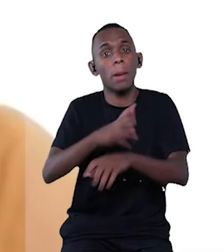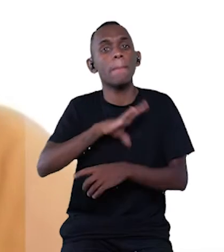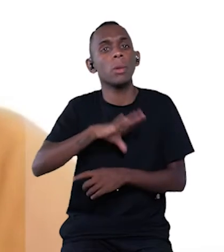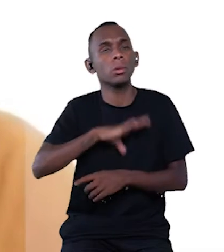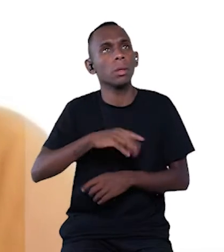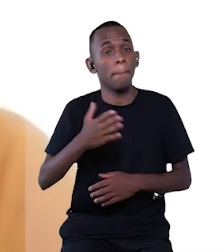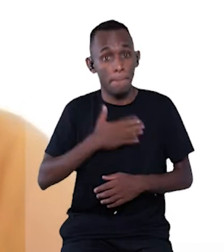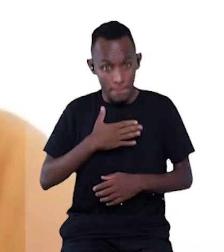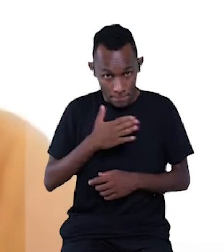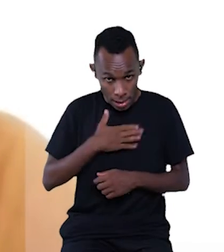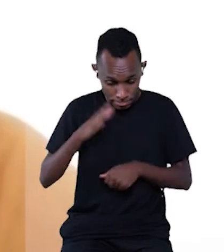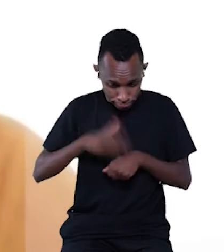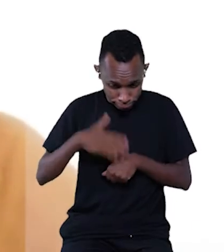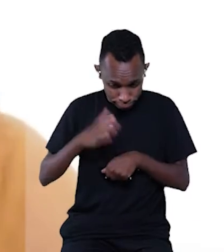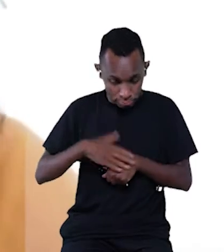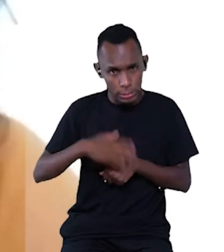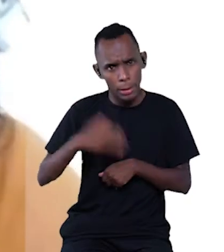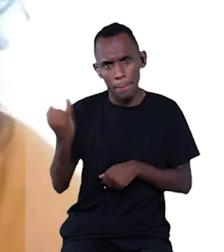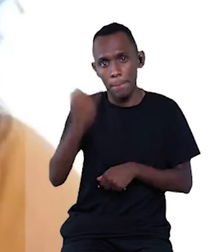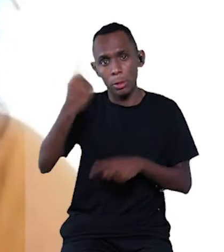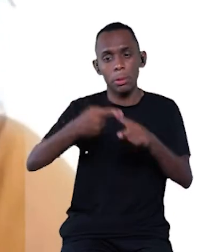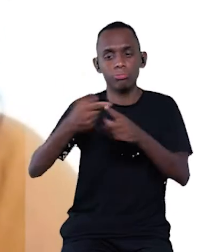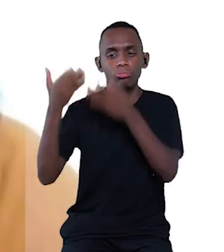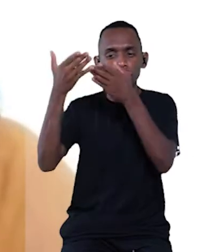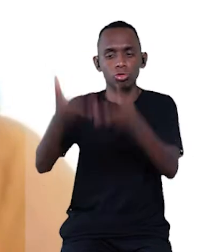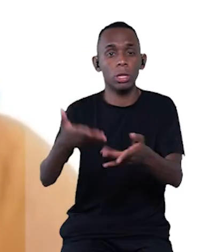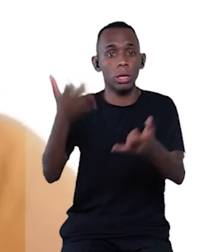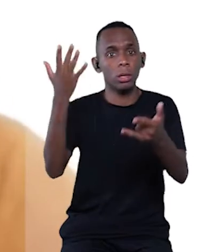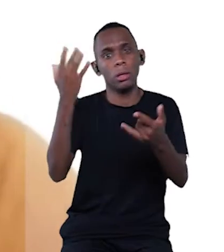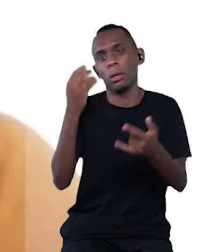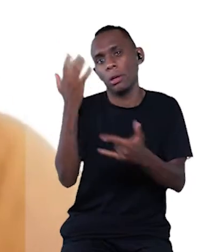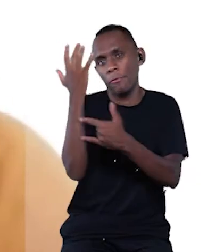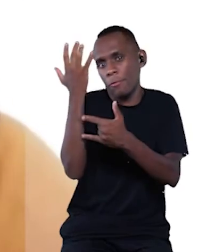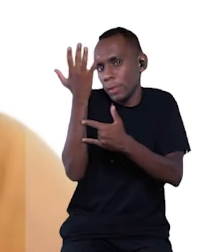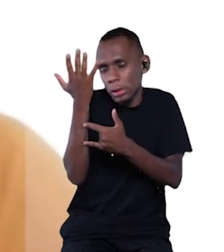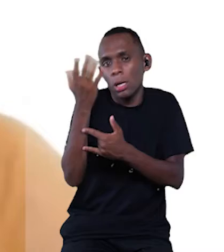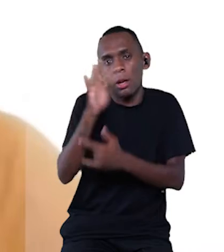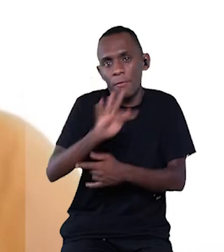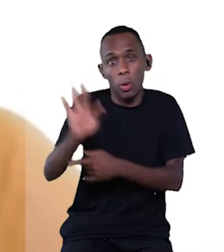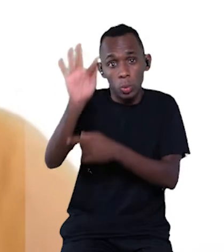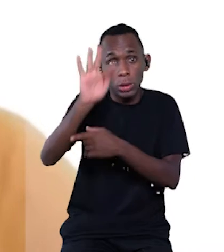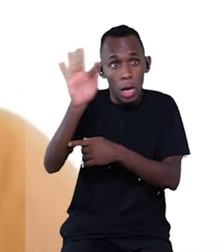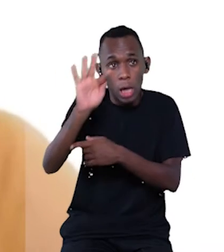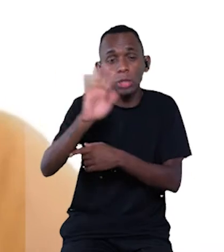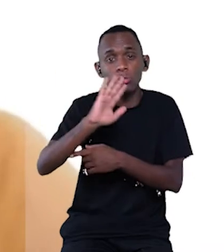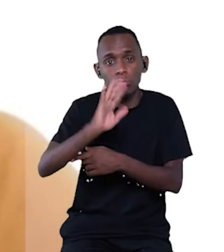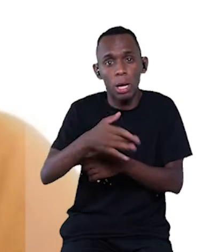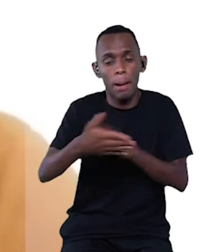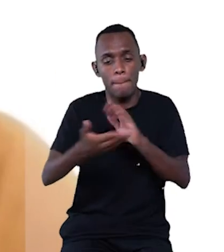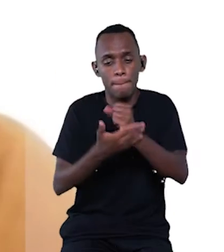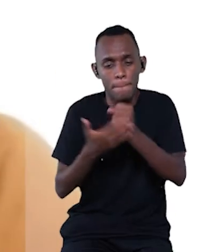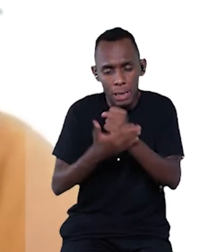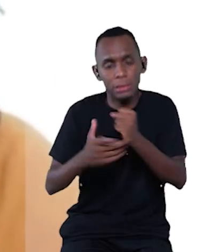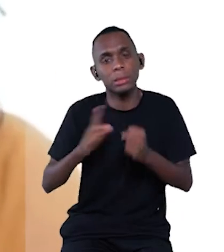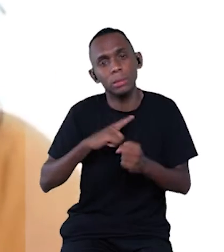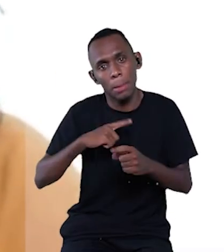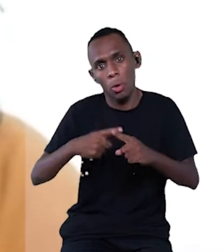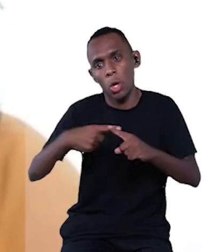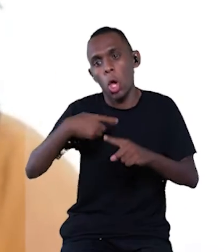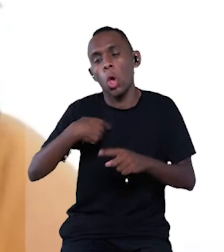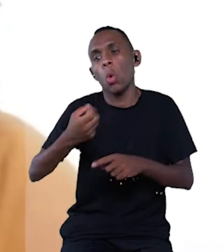foi fundamental, porque quando você chega na faculdade, né, você já tem, porque eu fui fazer jornalismo e